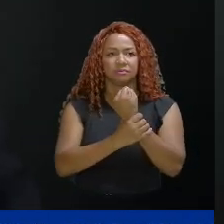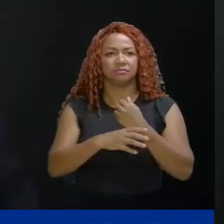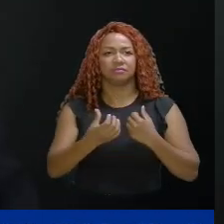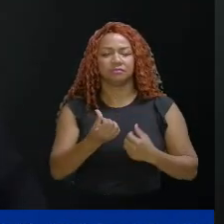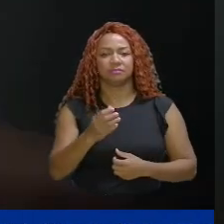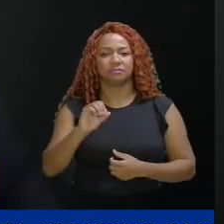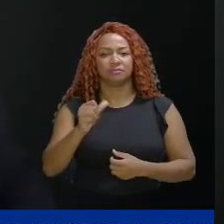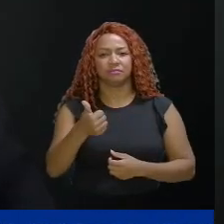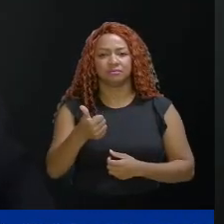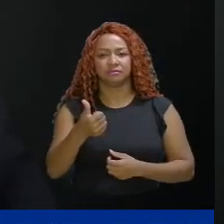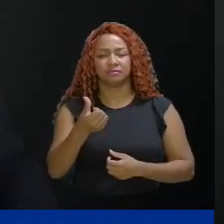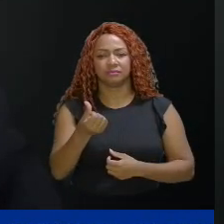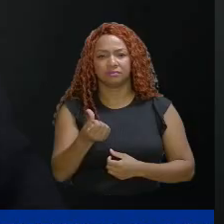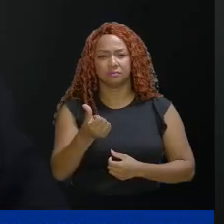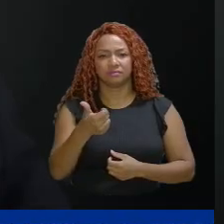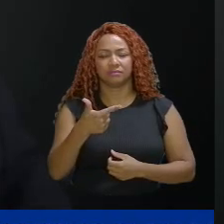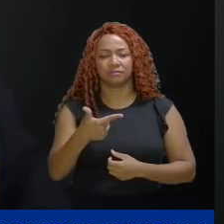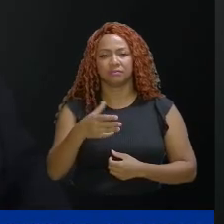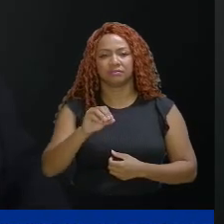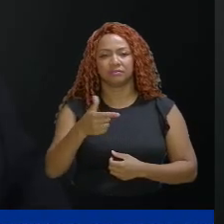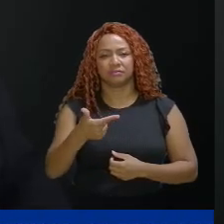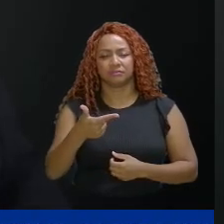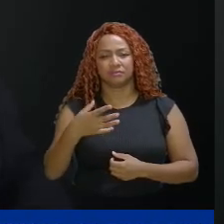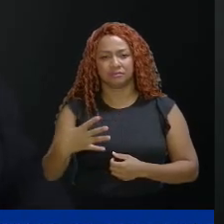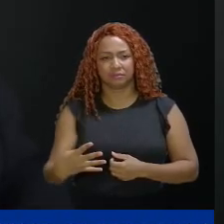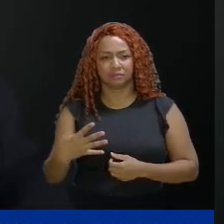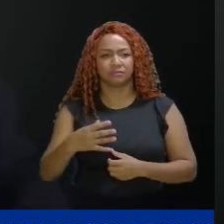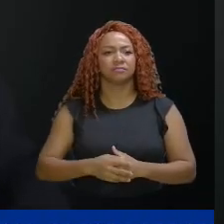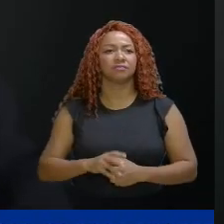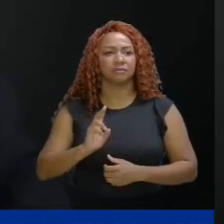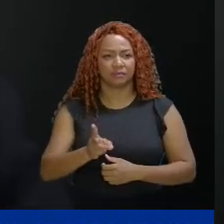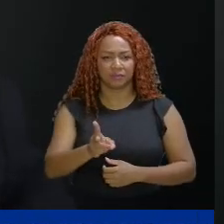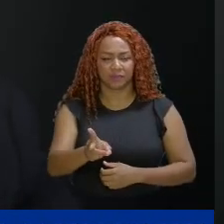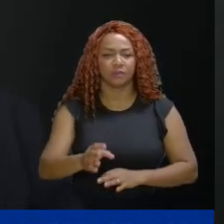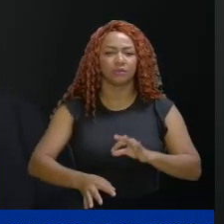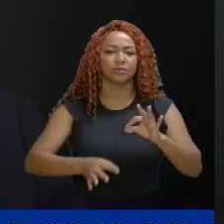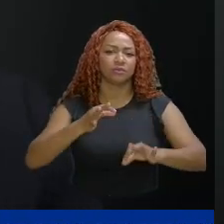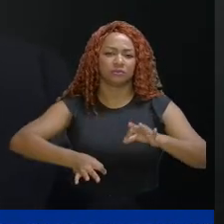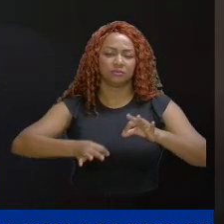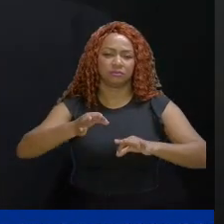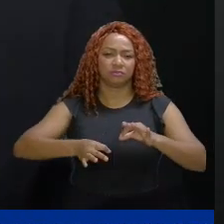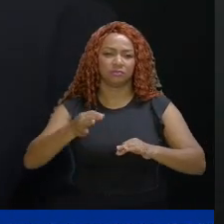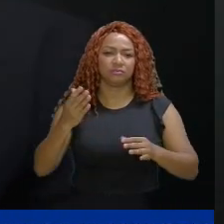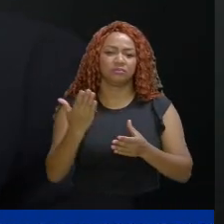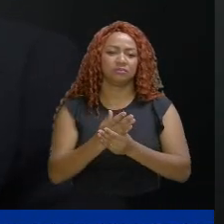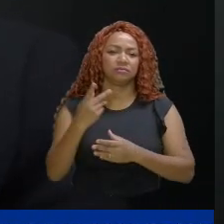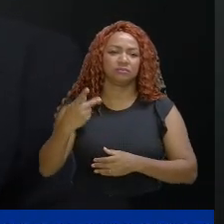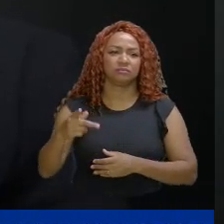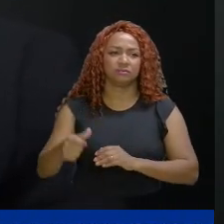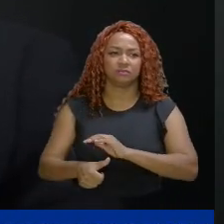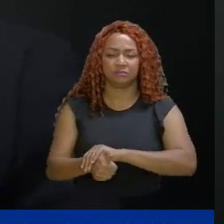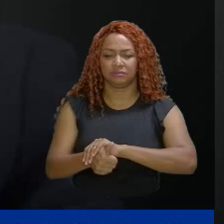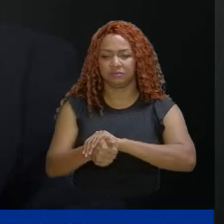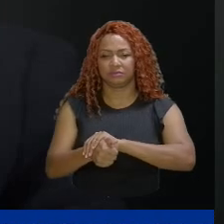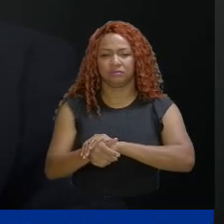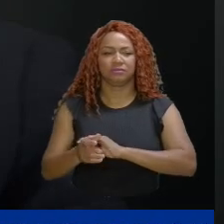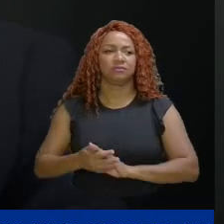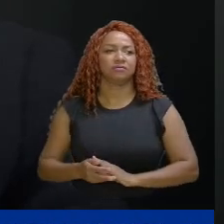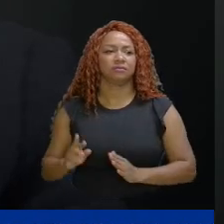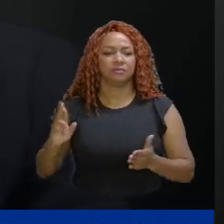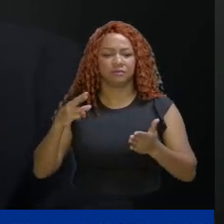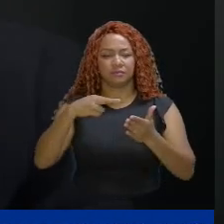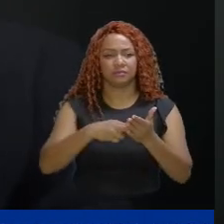camisa escura. 3124 é uma continuação de julgamento. O juiz Arthur Golzini, relator